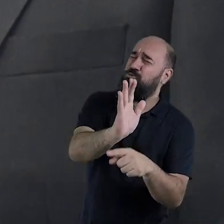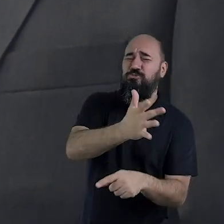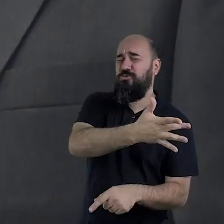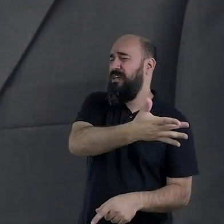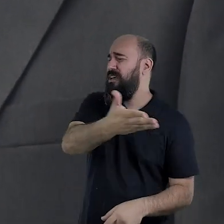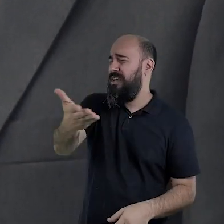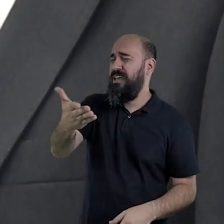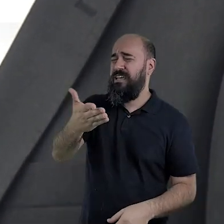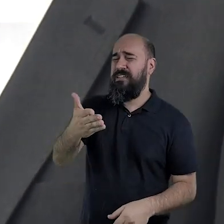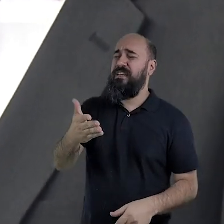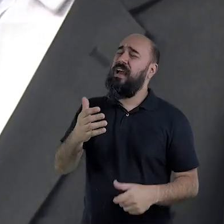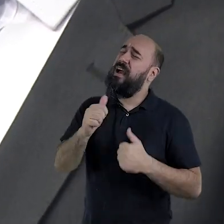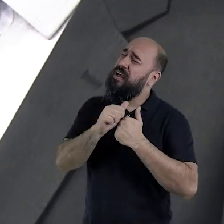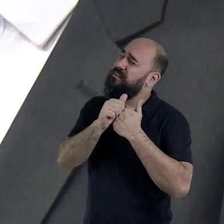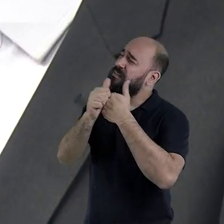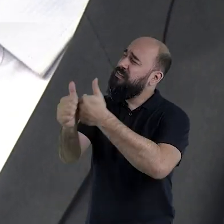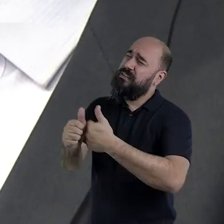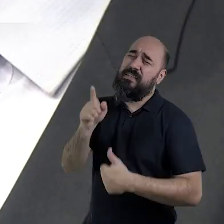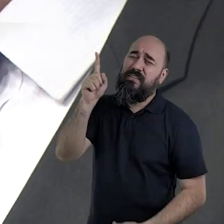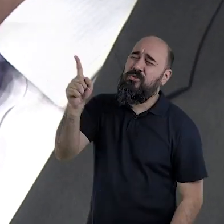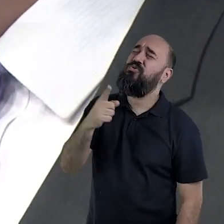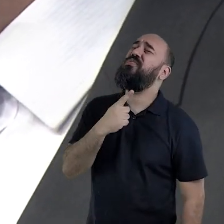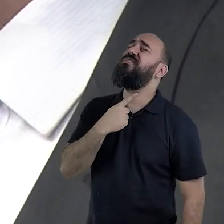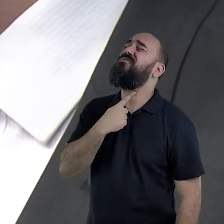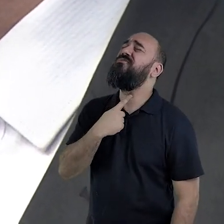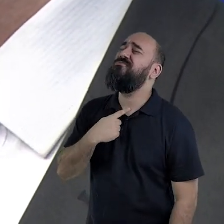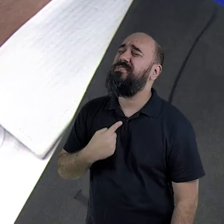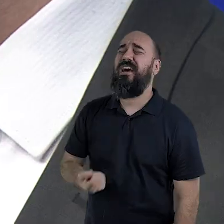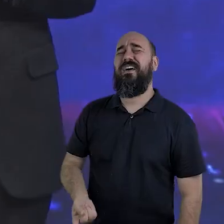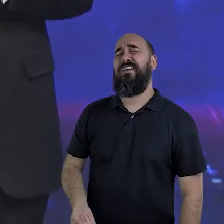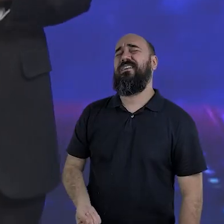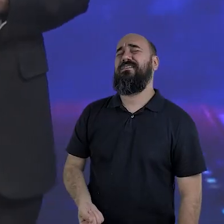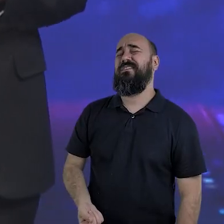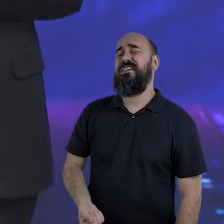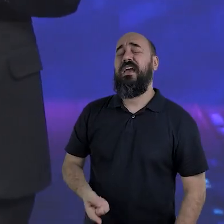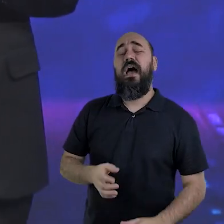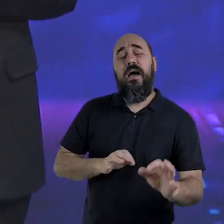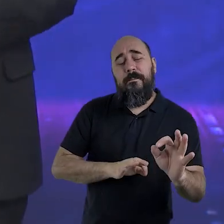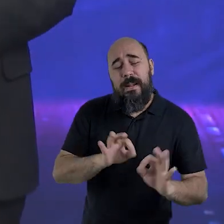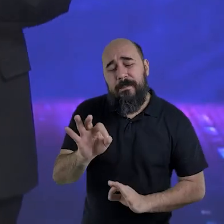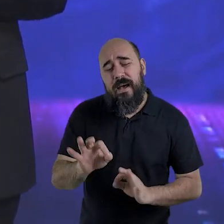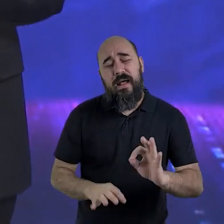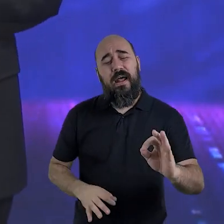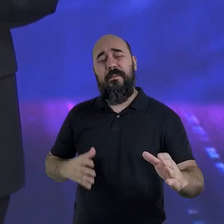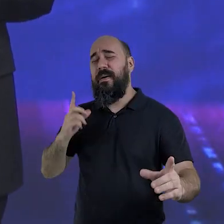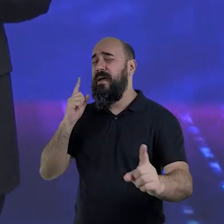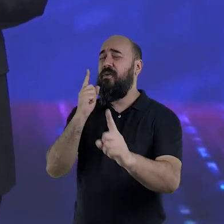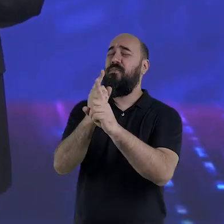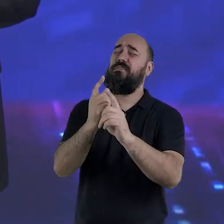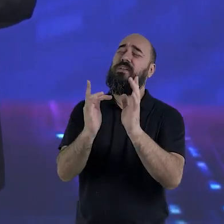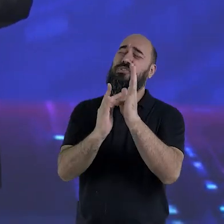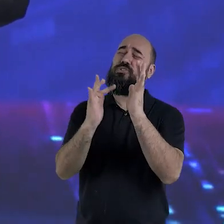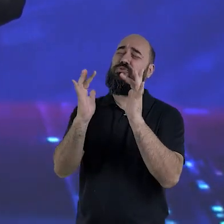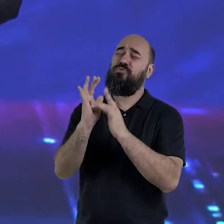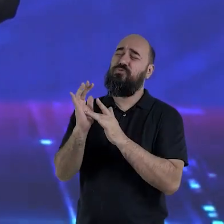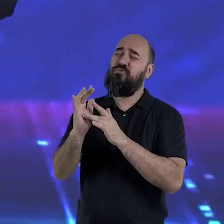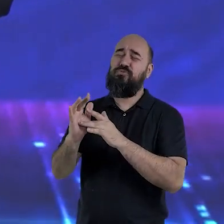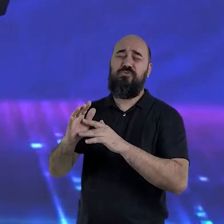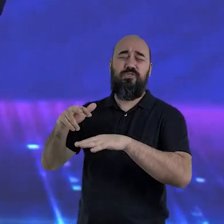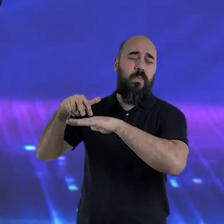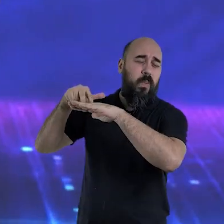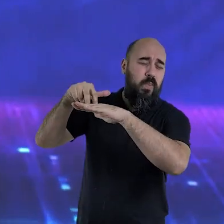a viver de acordo com o Senhor, a seguir os Teus passos e preparar-se para o breve encontro com Cristo